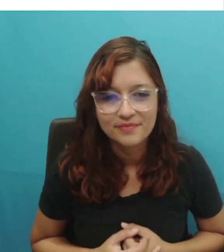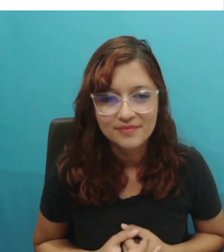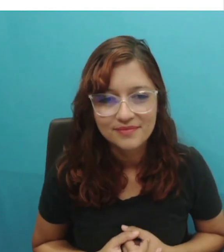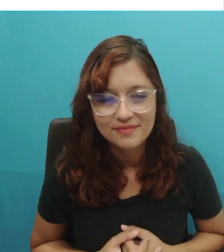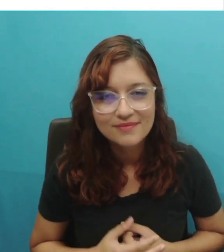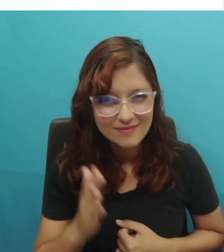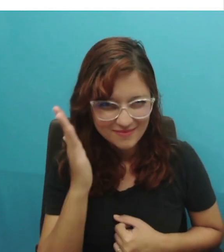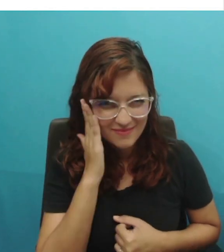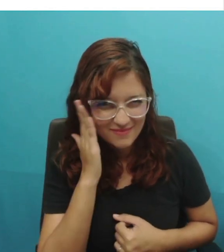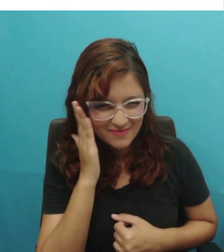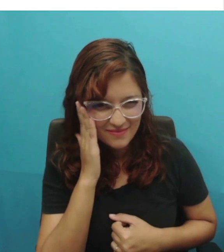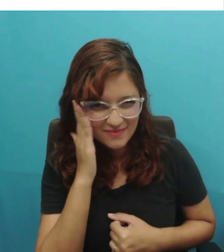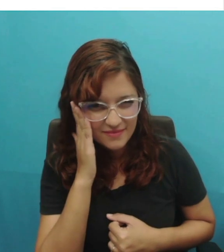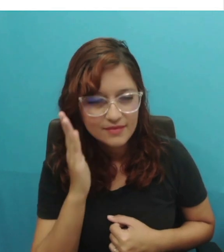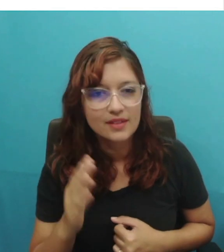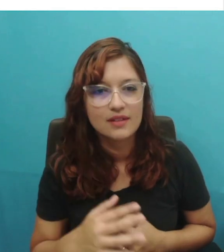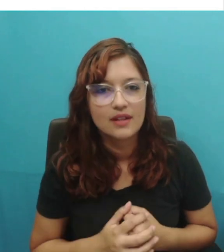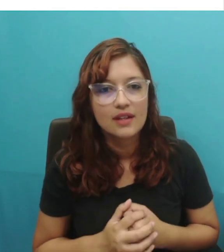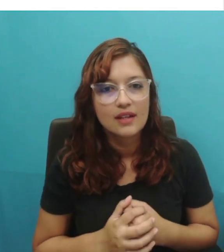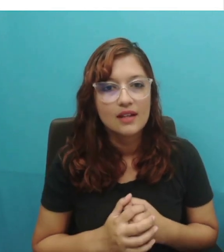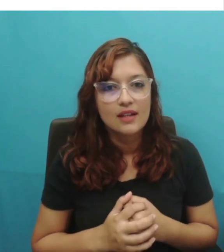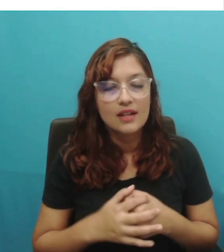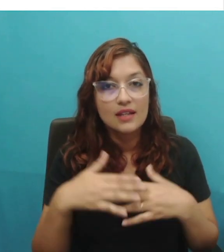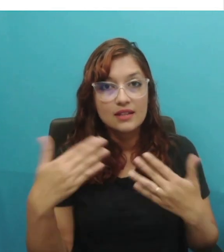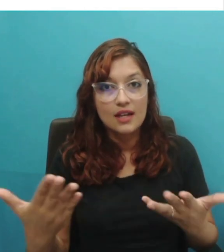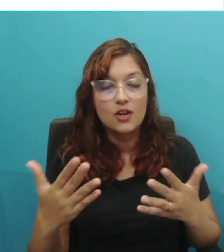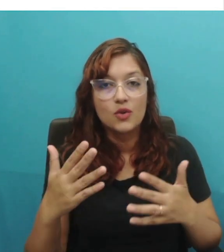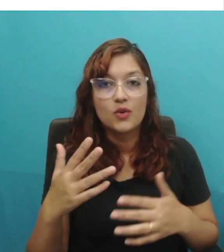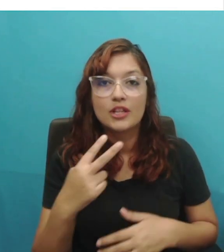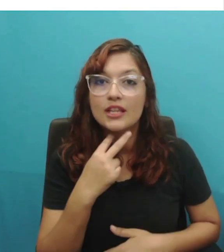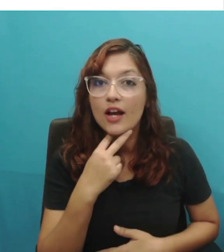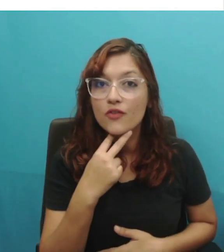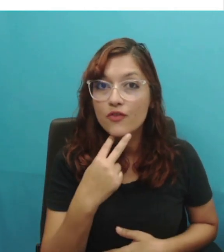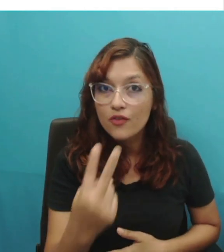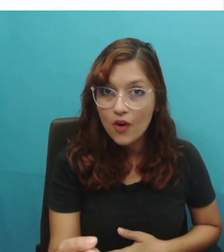Ela quem sofreu a bichinha. Entendeu?